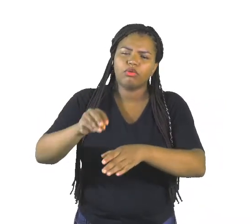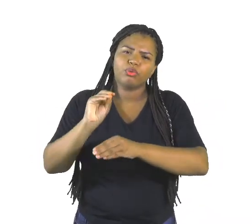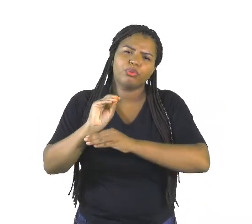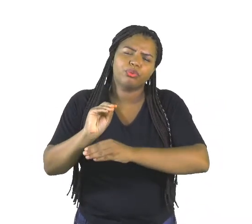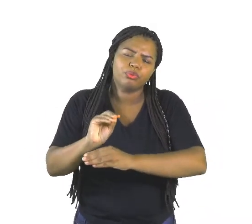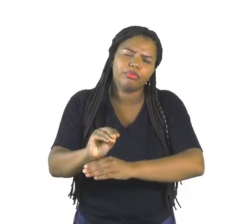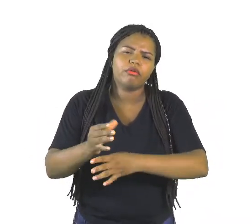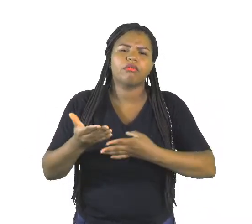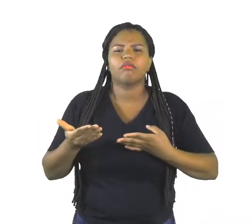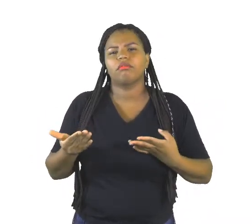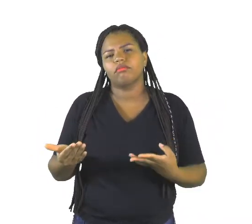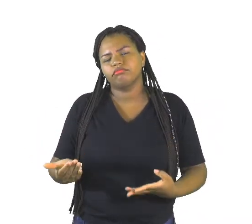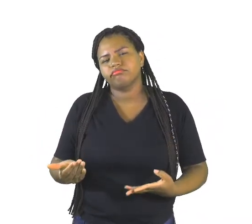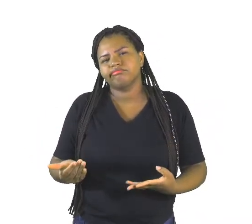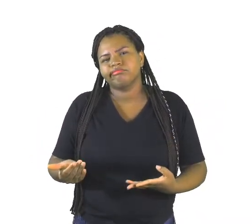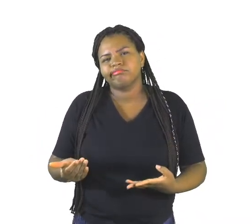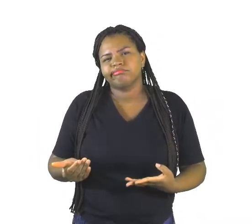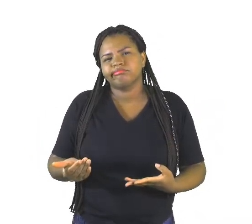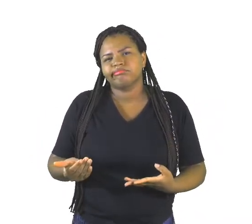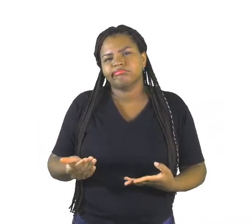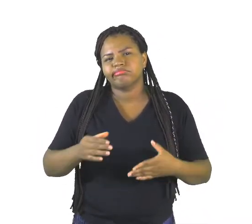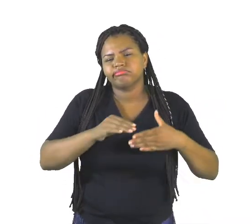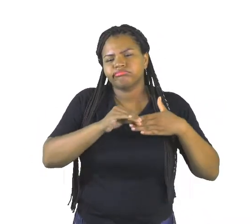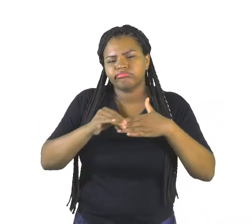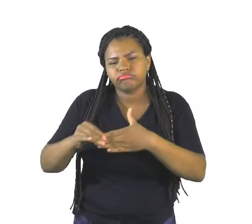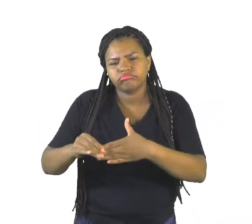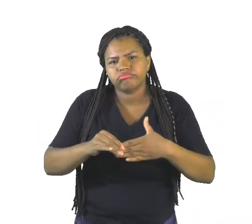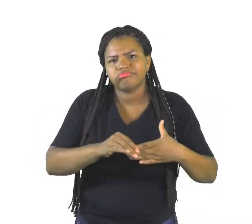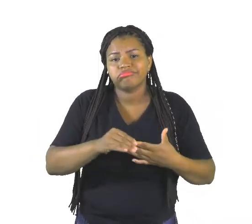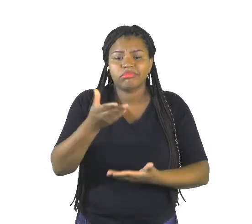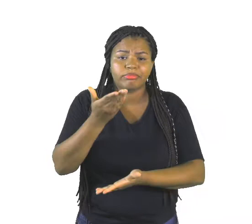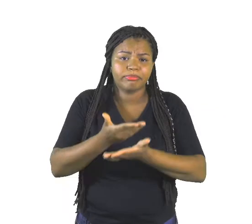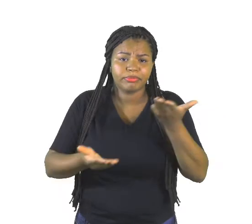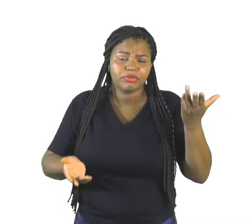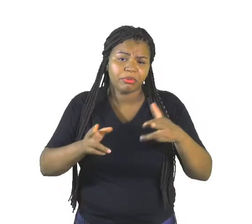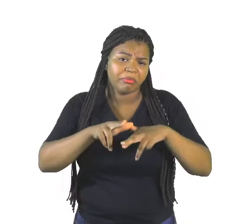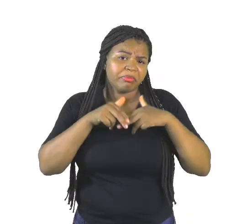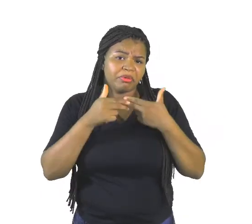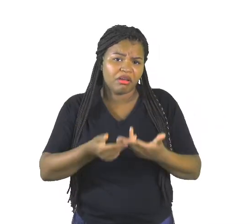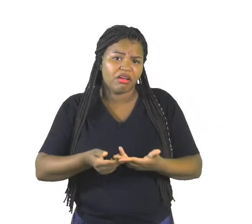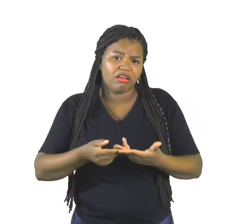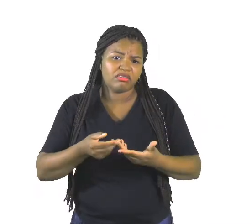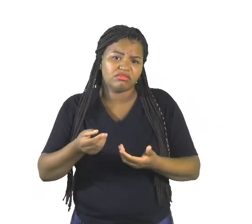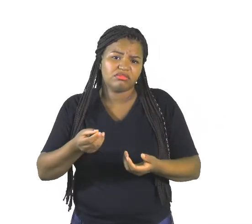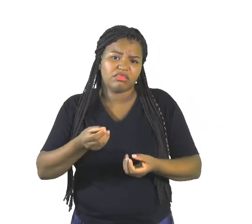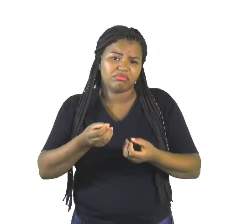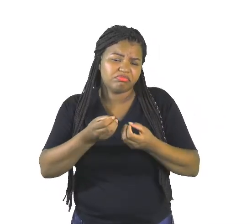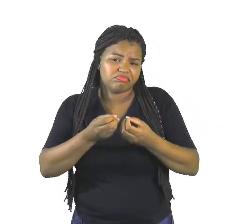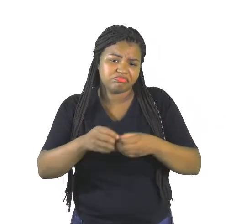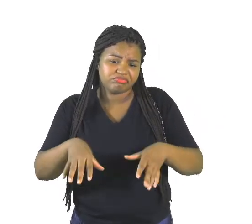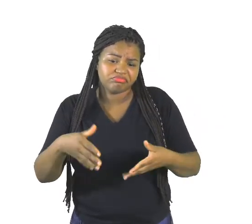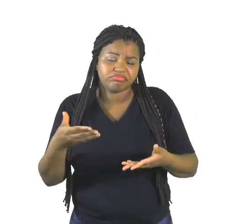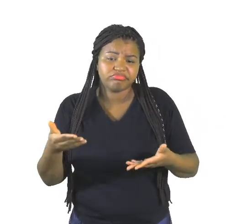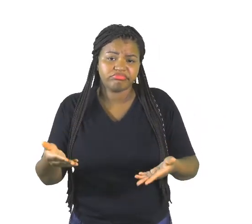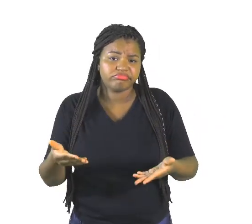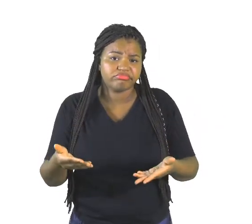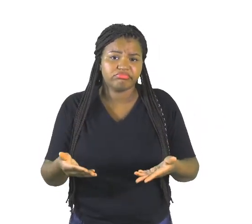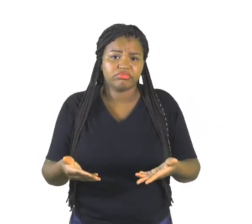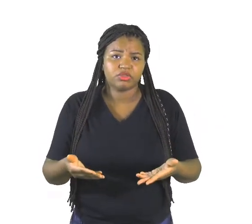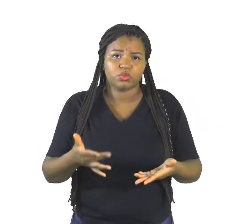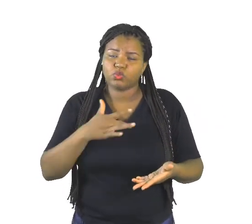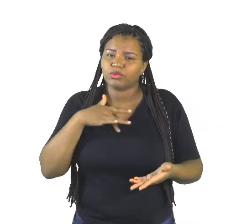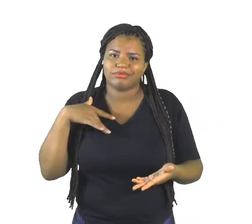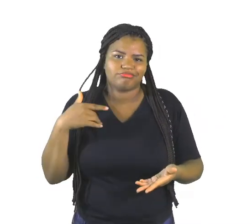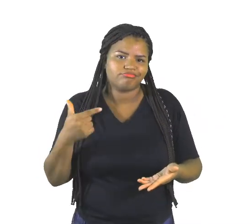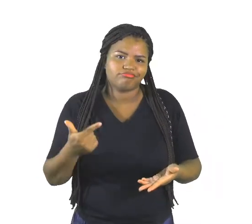cuidado, de transporte, ele é perdido porque o alimento ele se estragou, ele não é mais